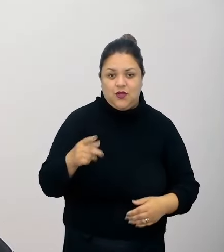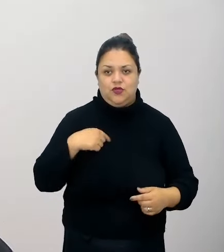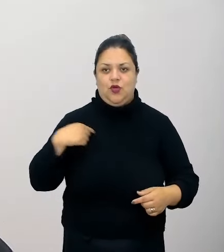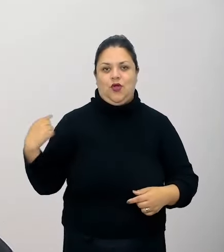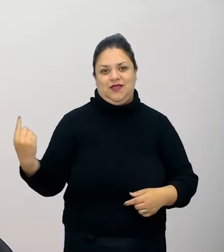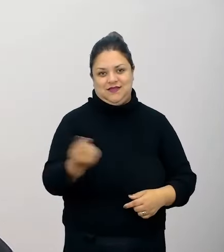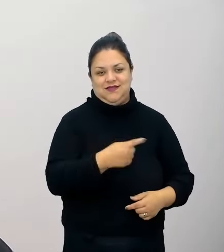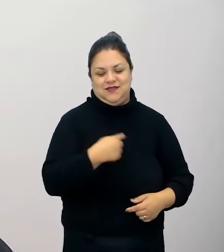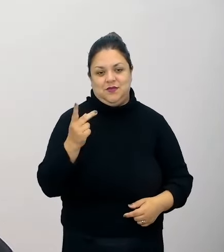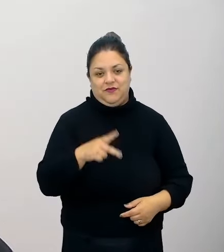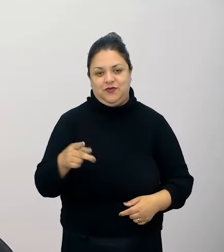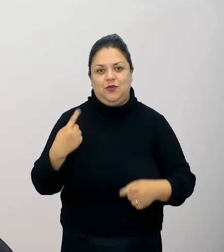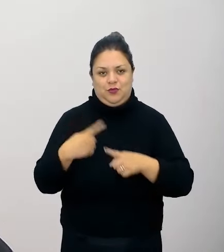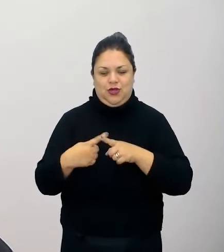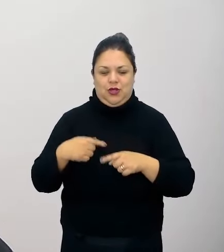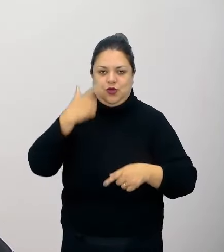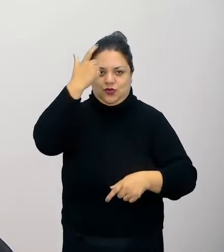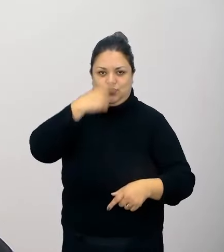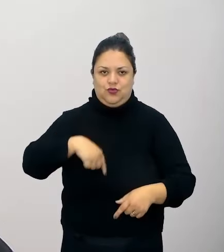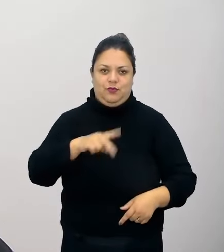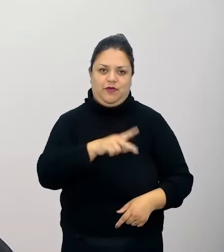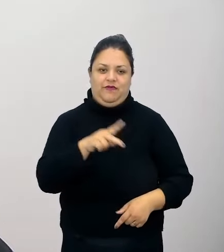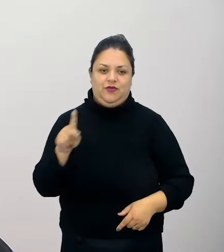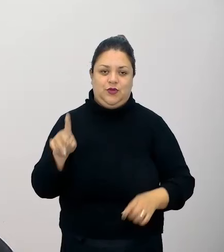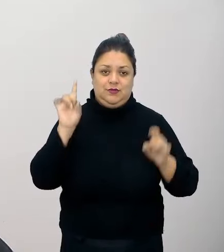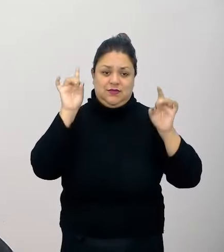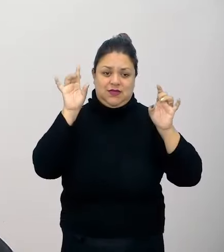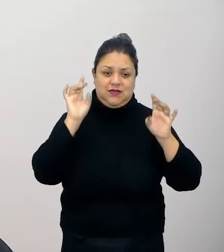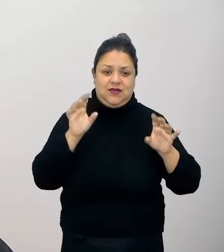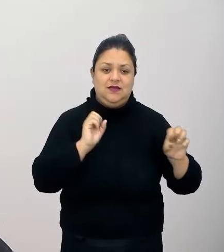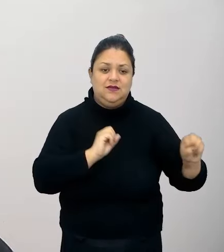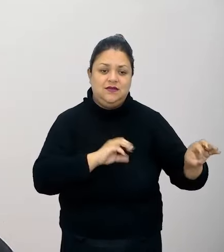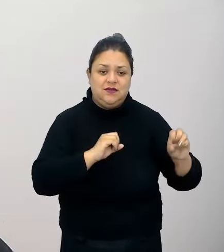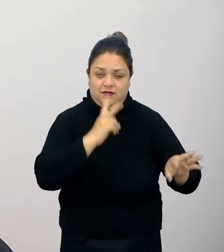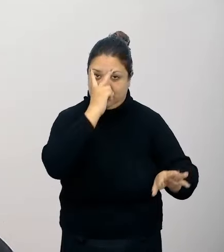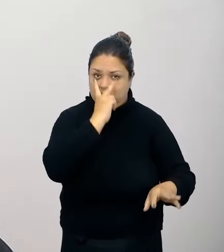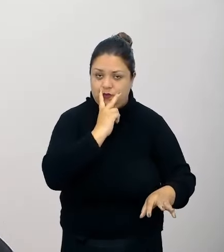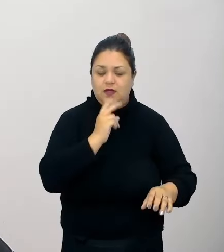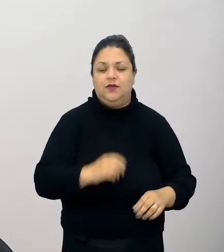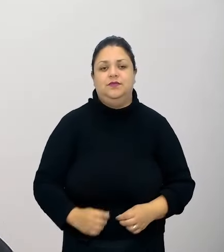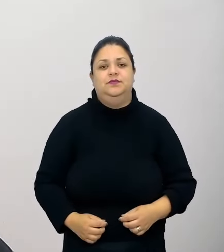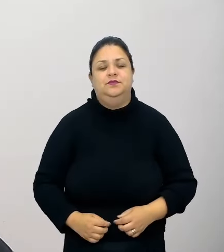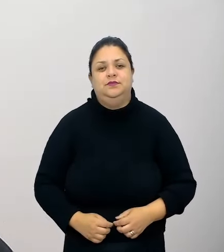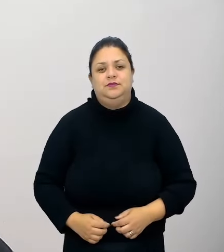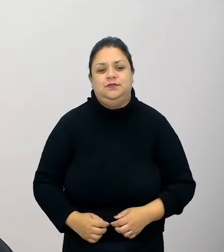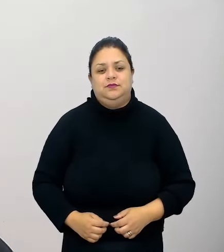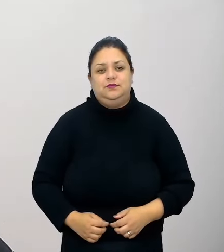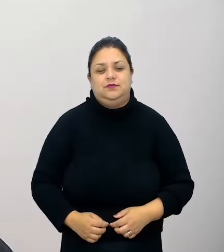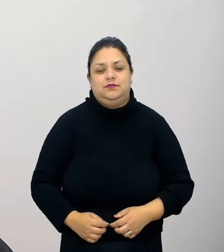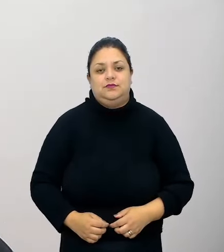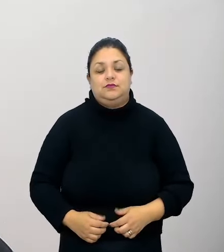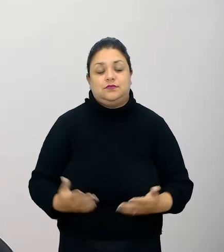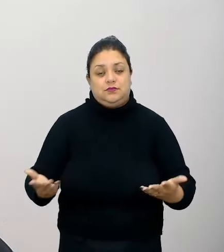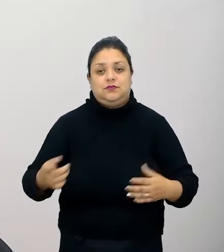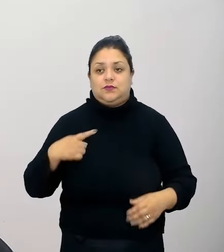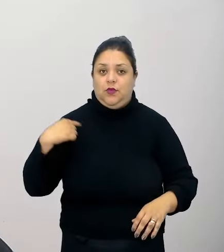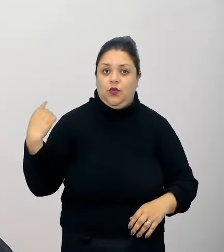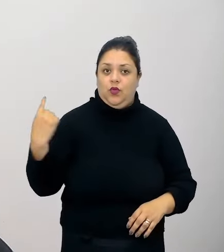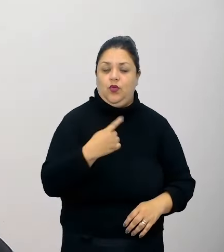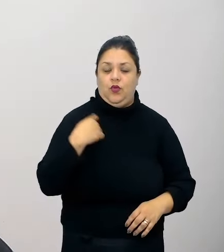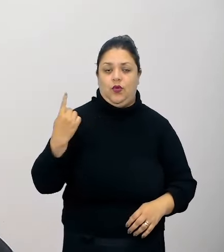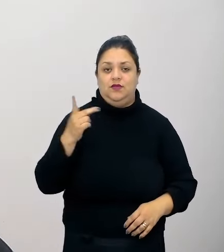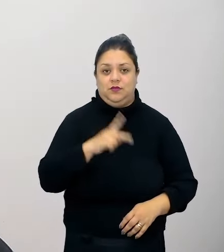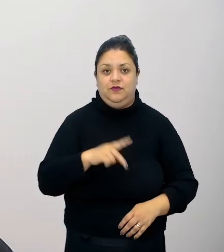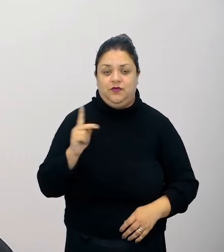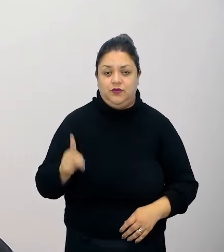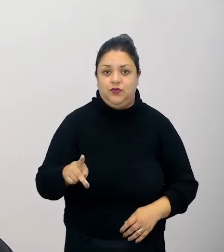colocar nós sim, porque eu sou professora especializada na deficiência visual, então nós, professores, nós temos